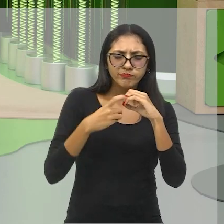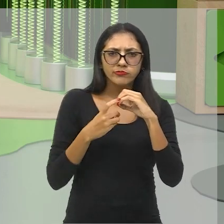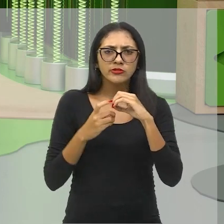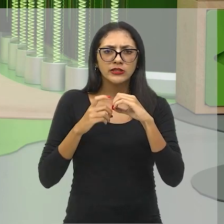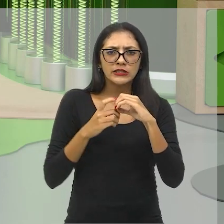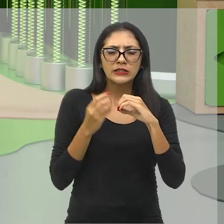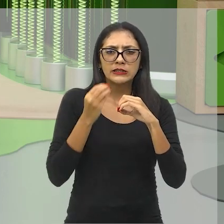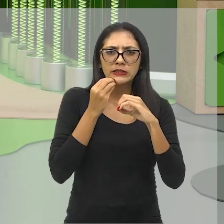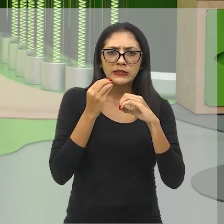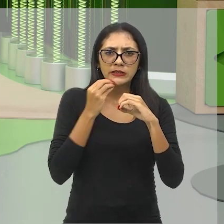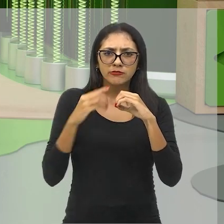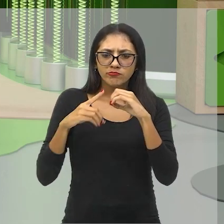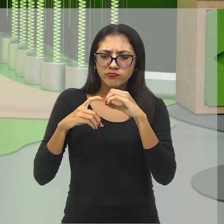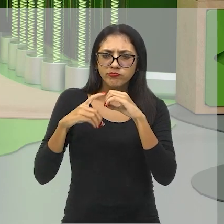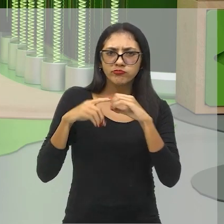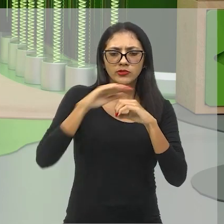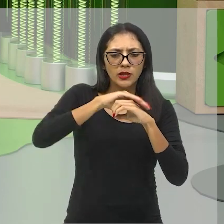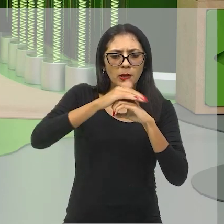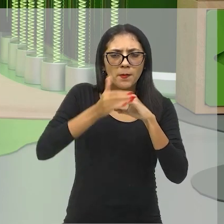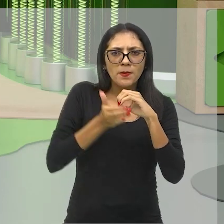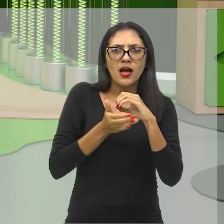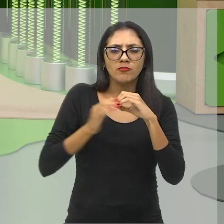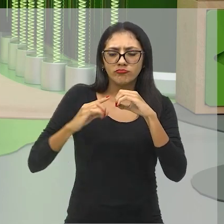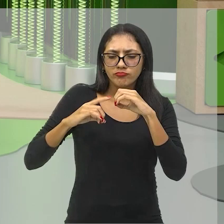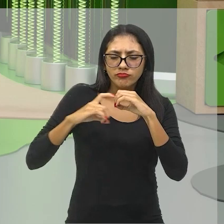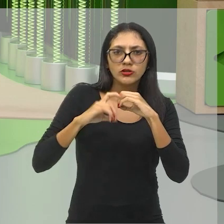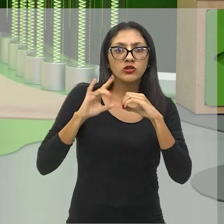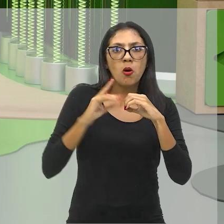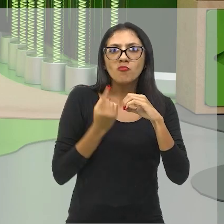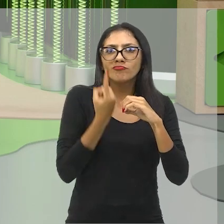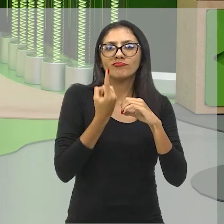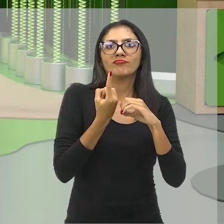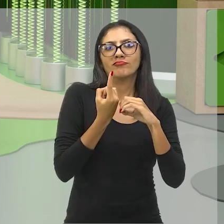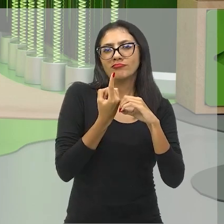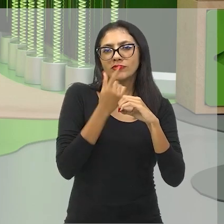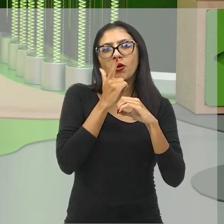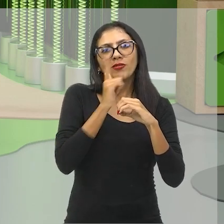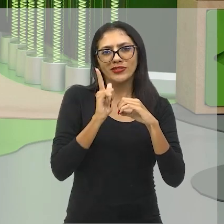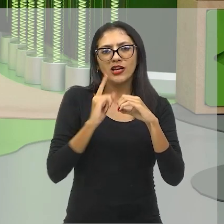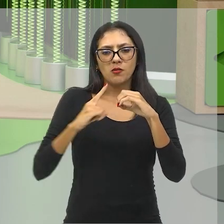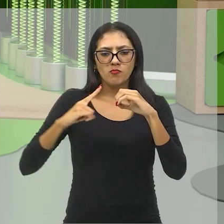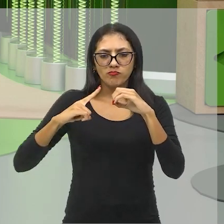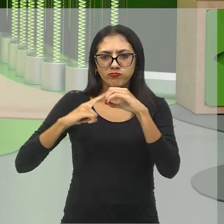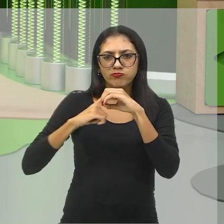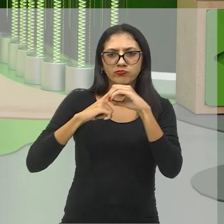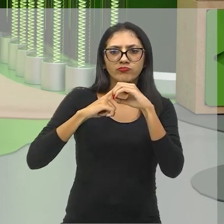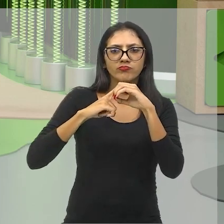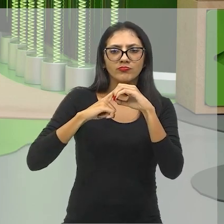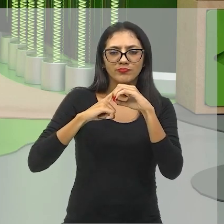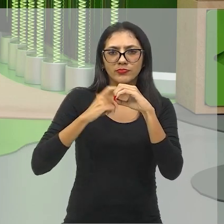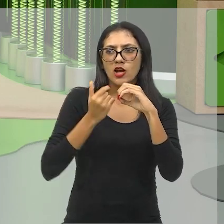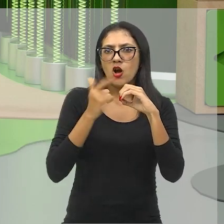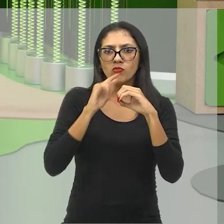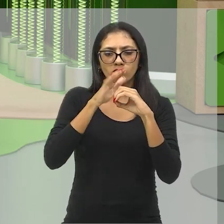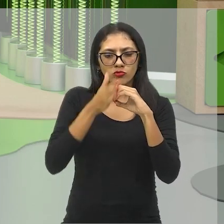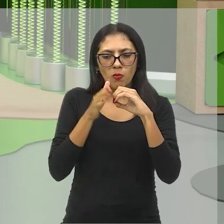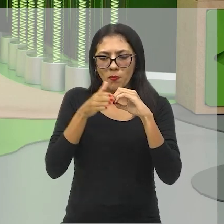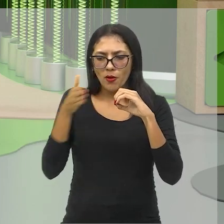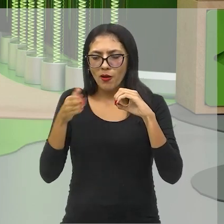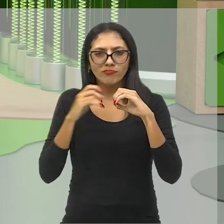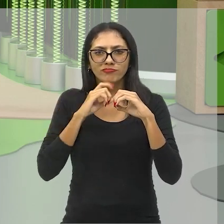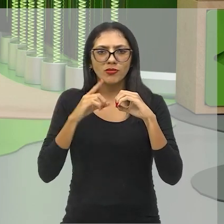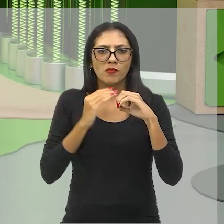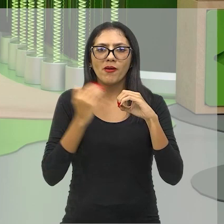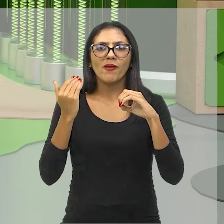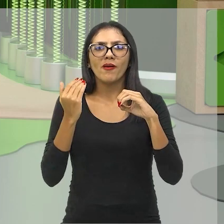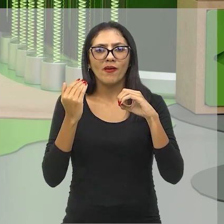essa membrana do óvulo, somente um consegue passar. E aí, ó, os outros, né, morrem nesse momento aí, e um